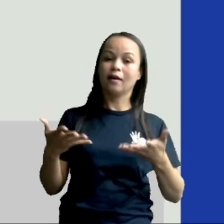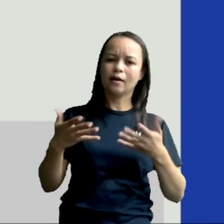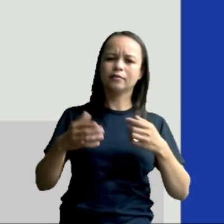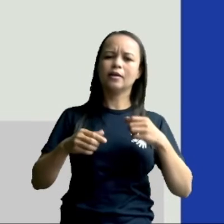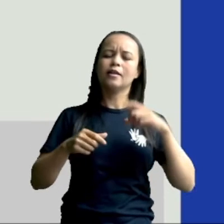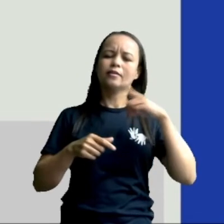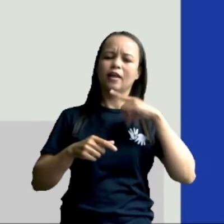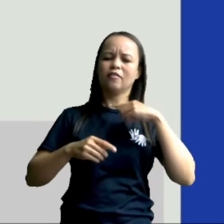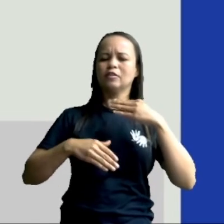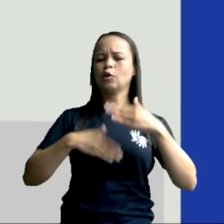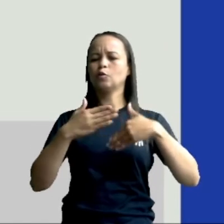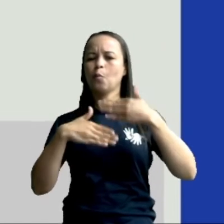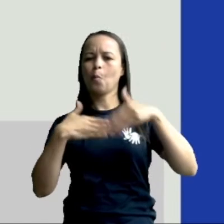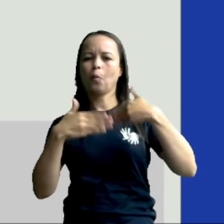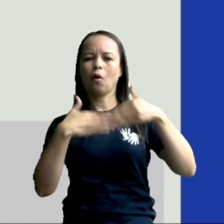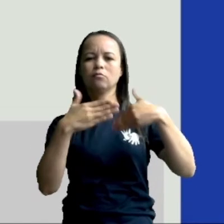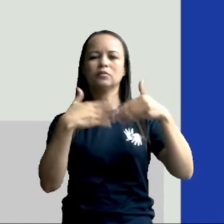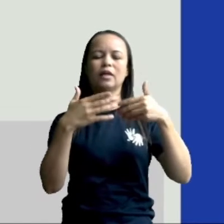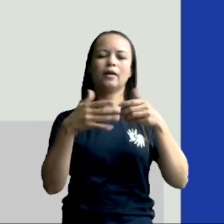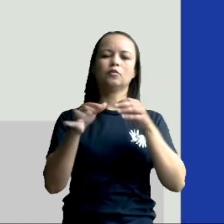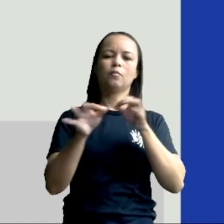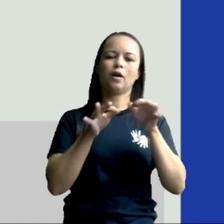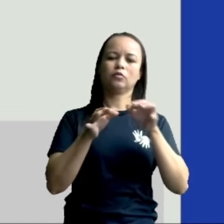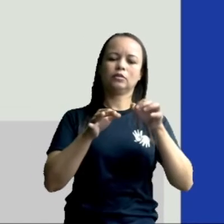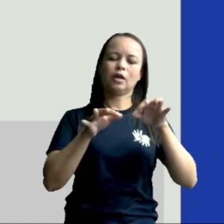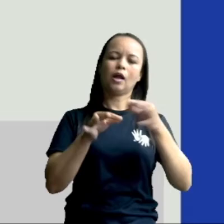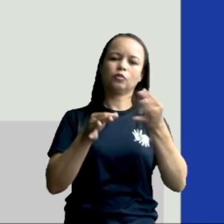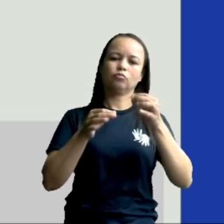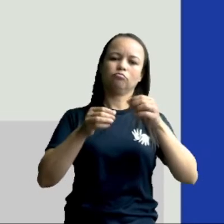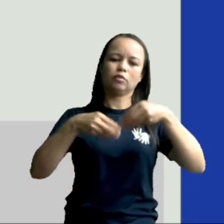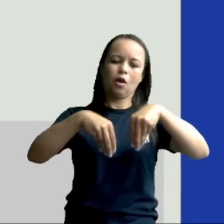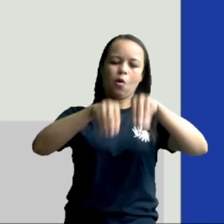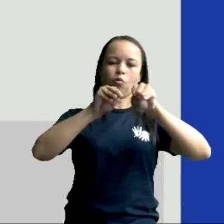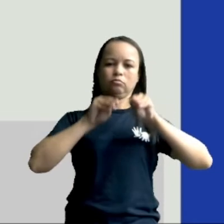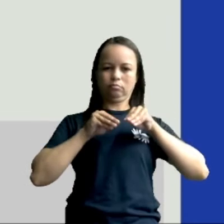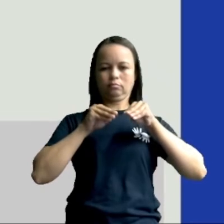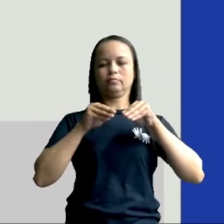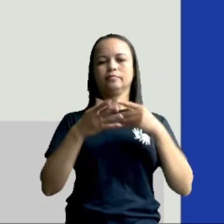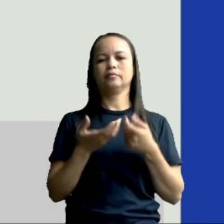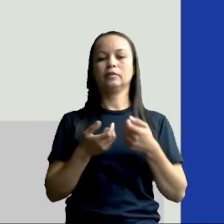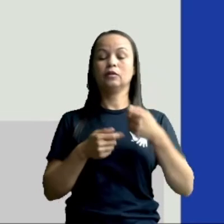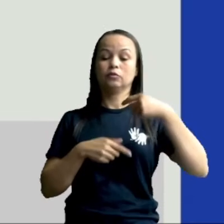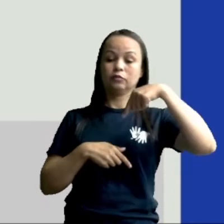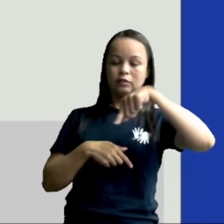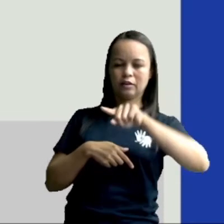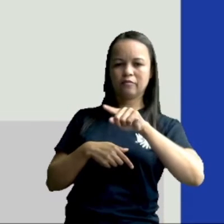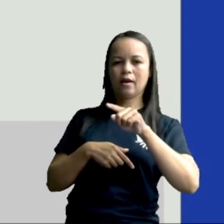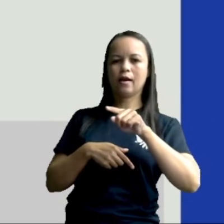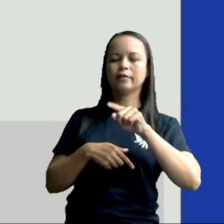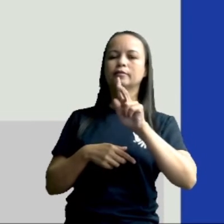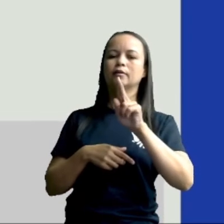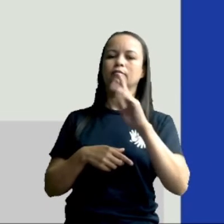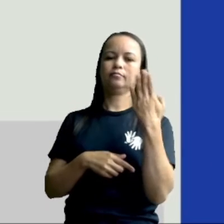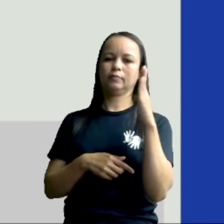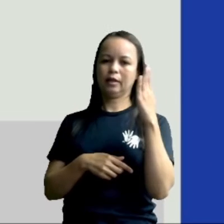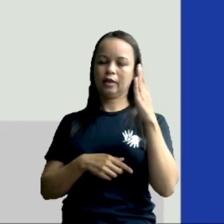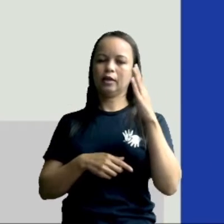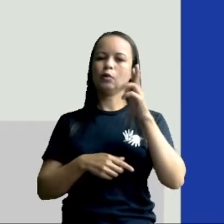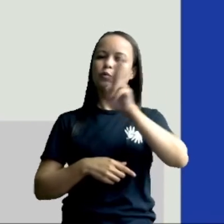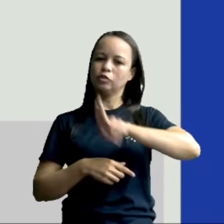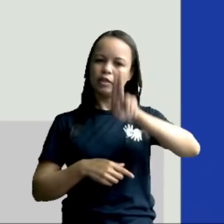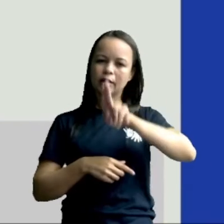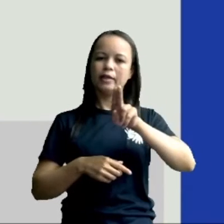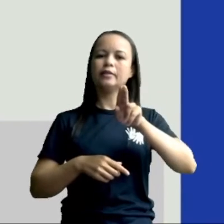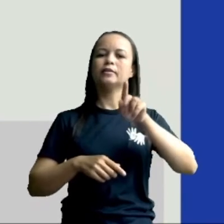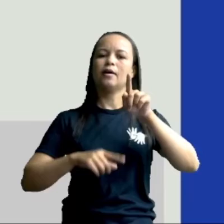todo um processo para poder confeccionar esse lençol. Quando você vai ao banheiro, você utiliza produtos também no